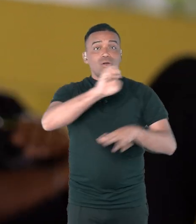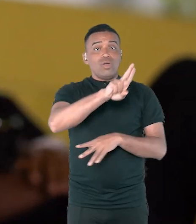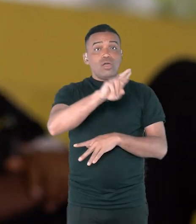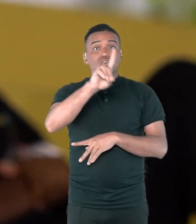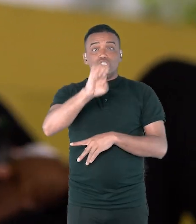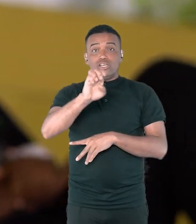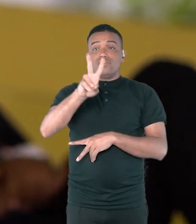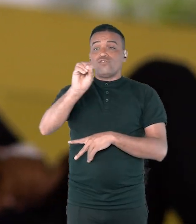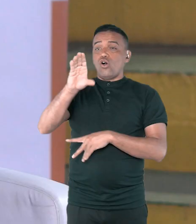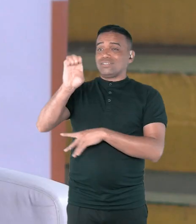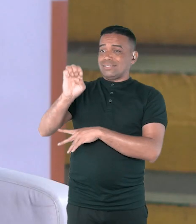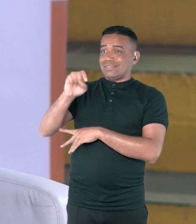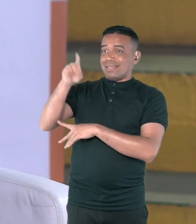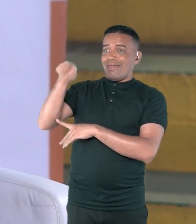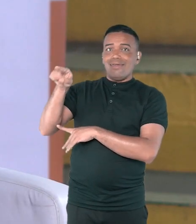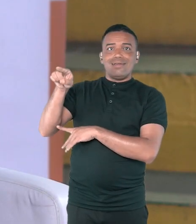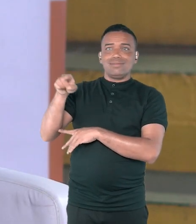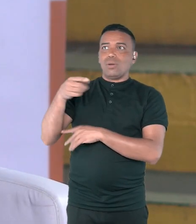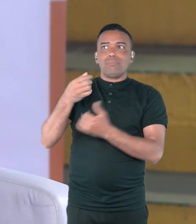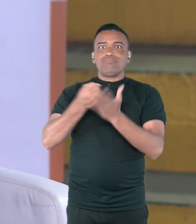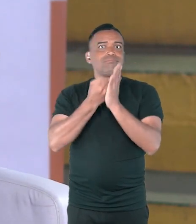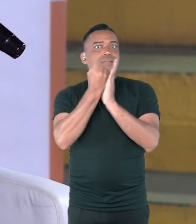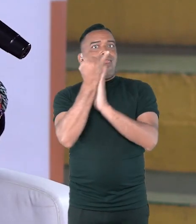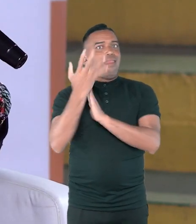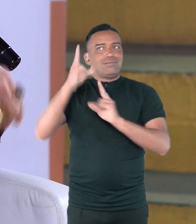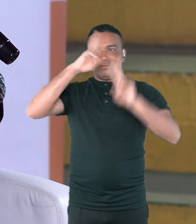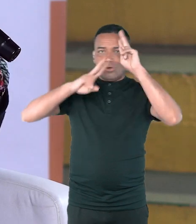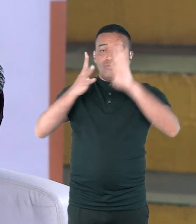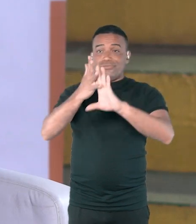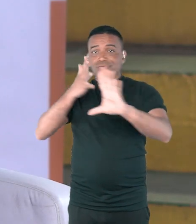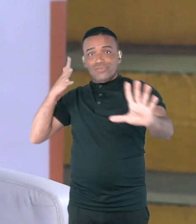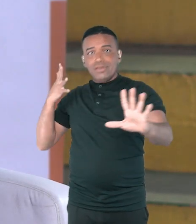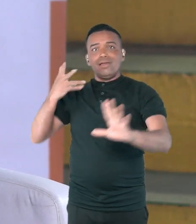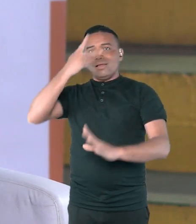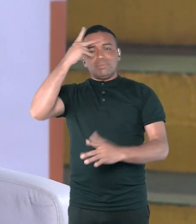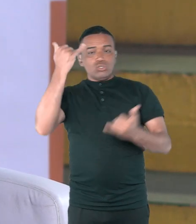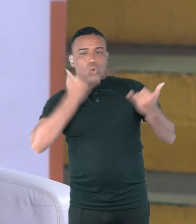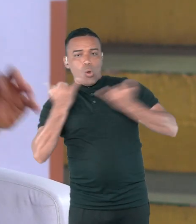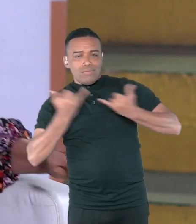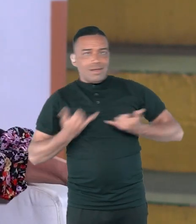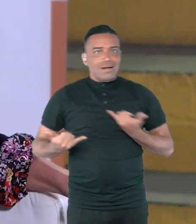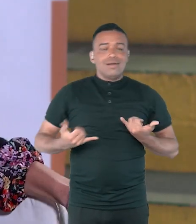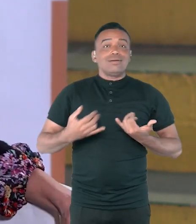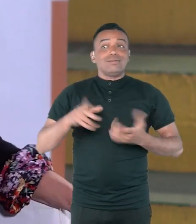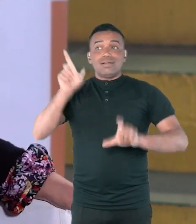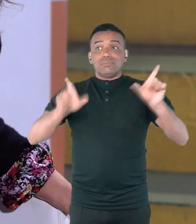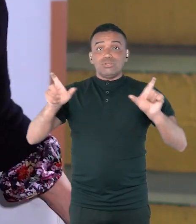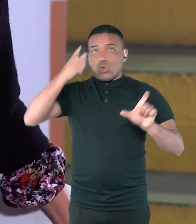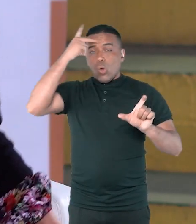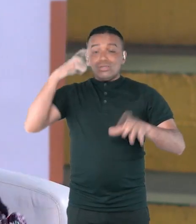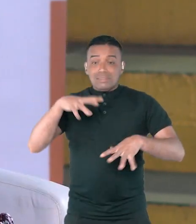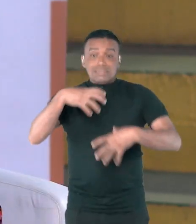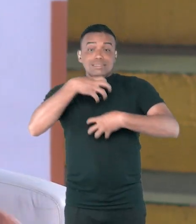espectadora ouve atentamente e outra grava com um celular. Fila depois, as pessoas contando, tudo que as pessoas ficam tocadas com essa